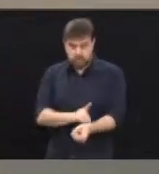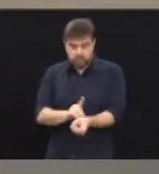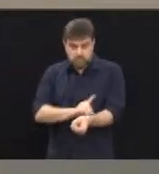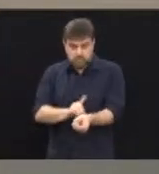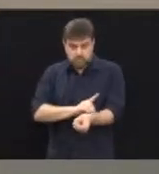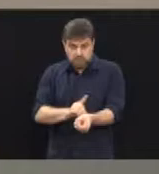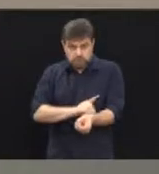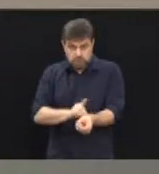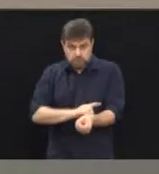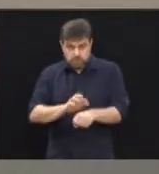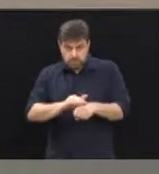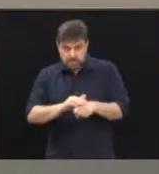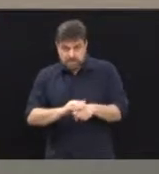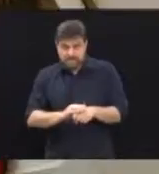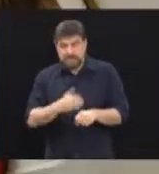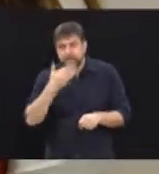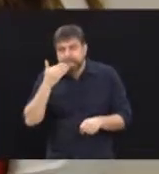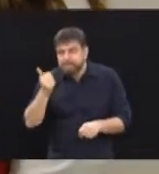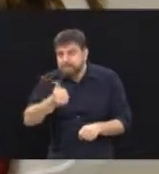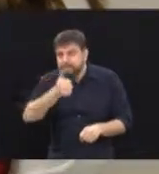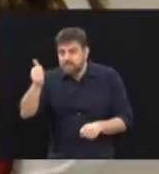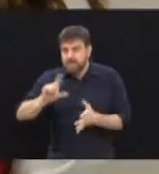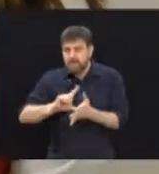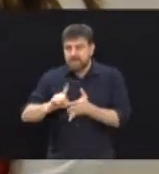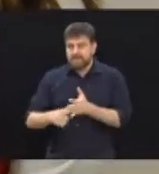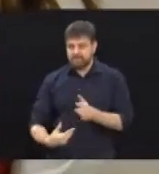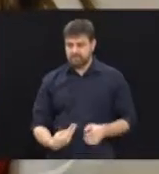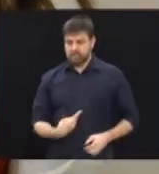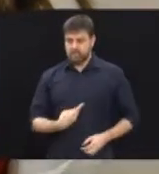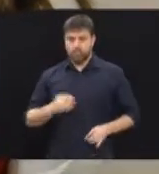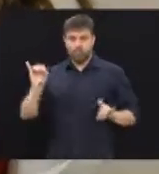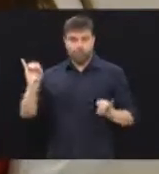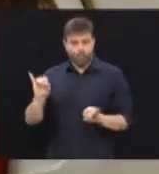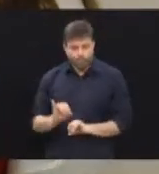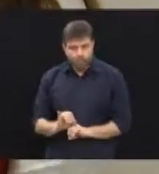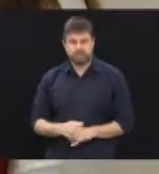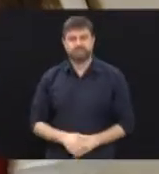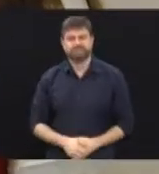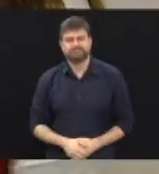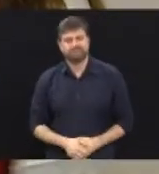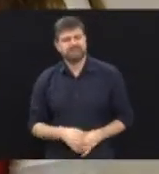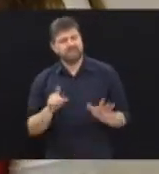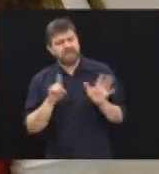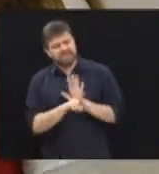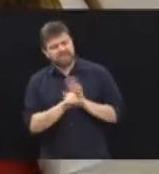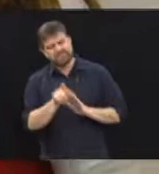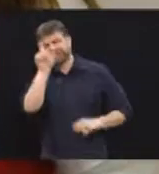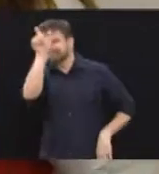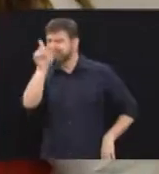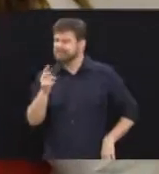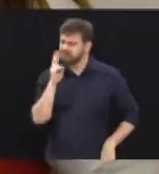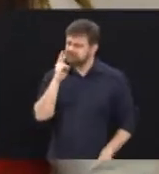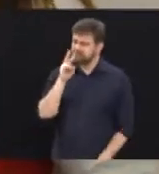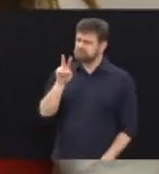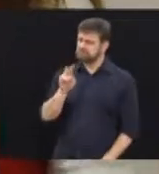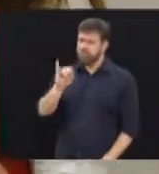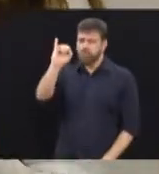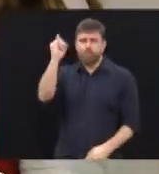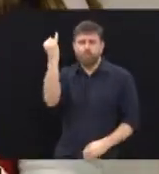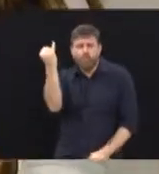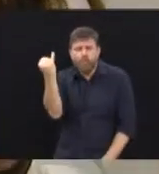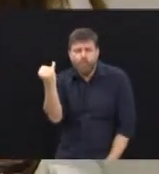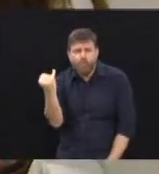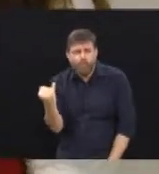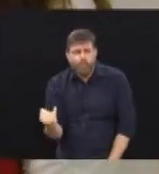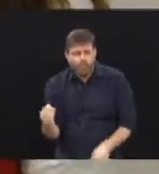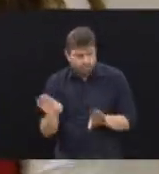pós a cirurgia bariátrica. E em relação à magreza excessiva, né? Falta de peso, o